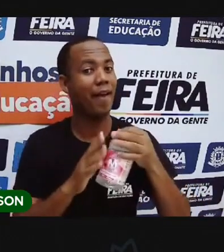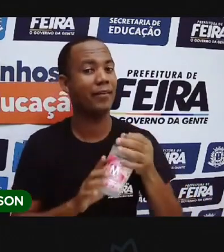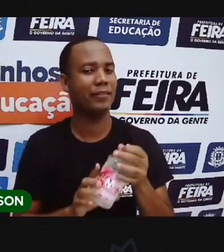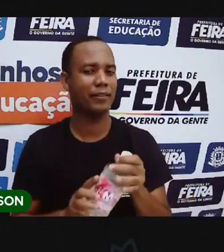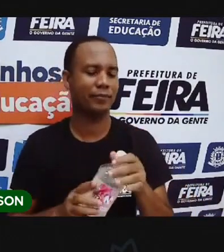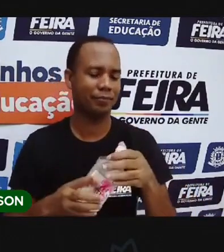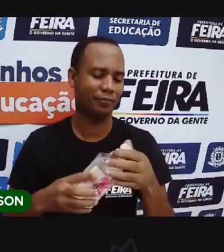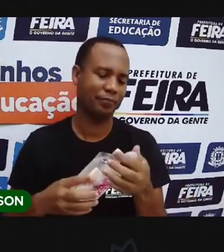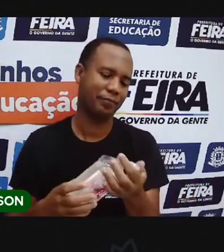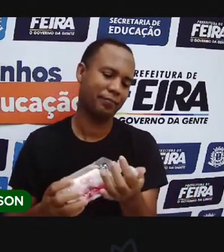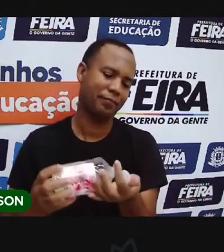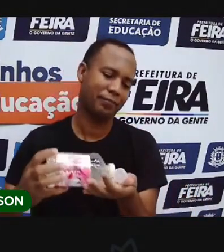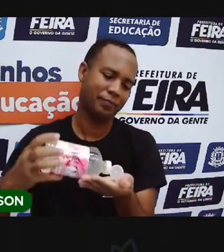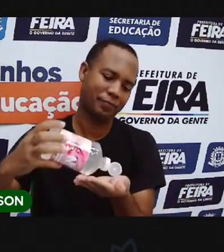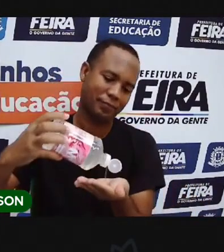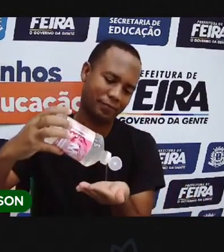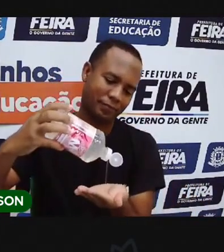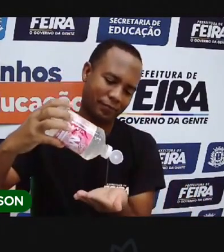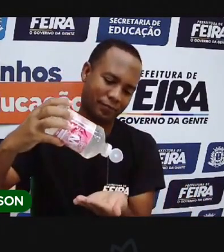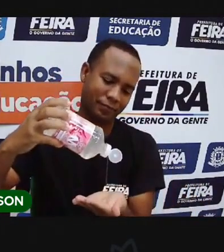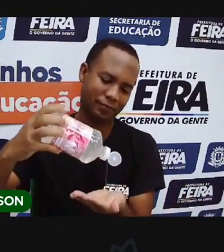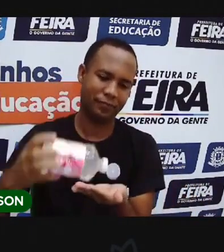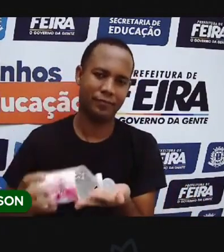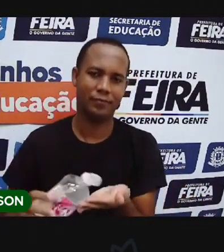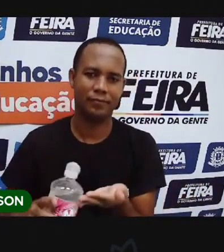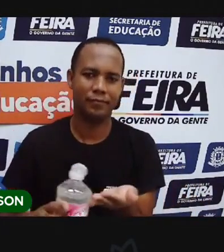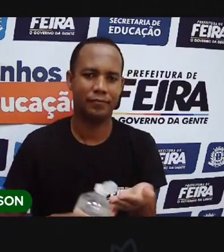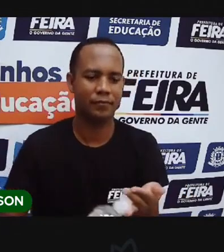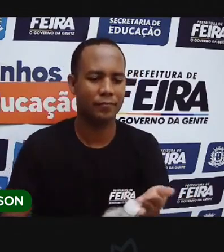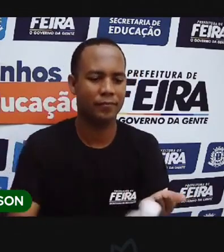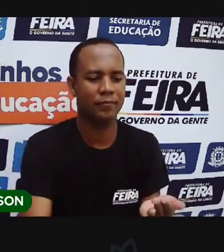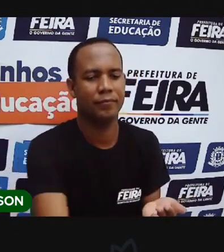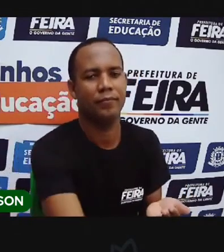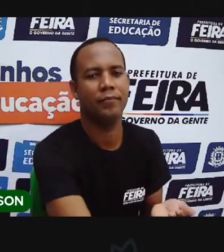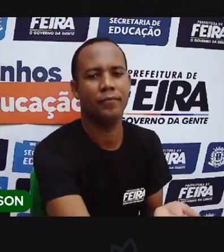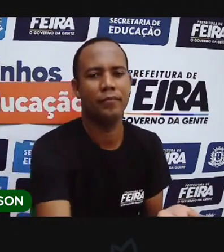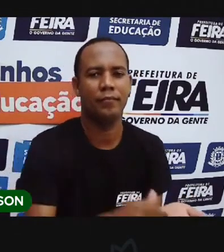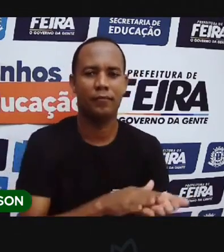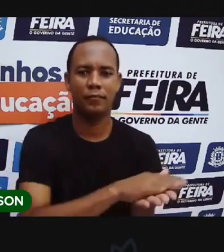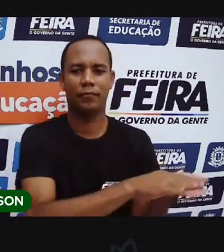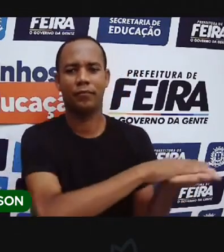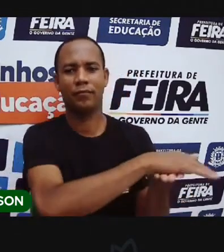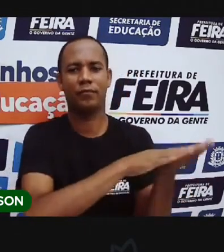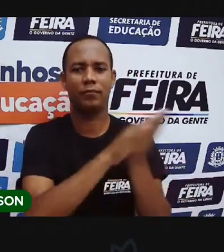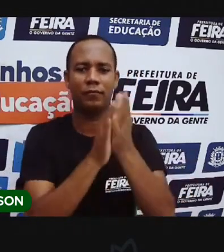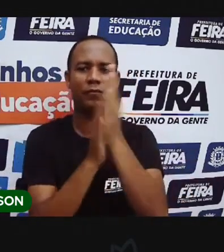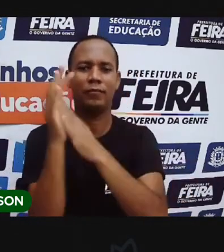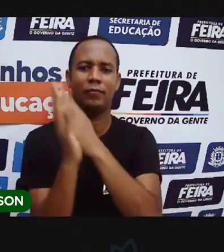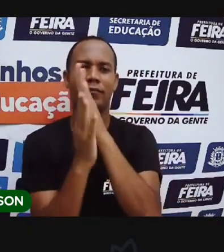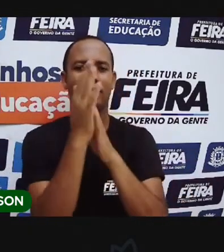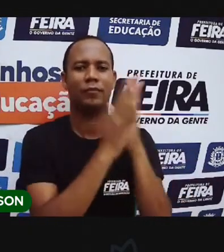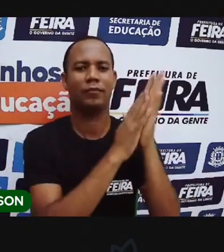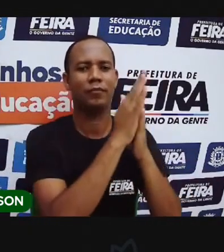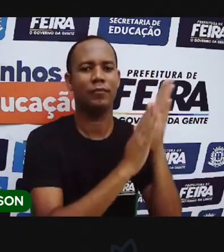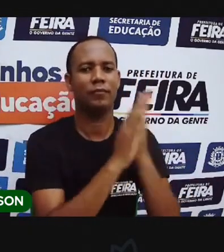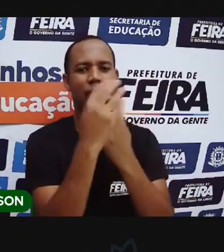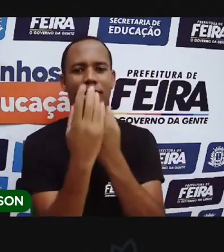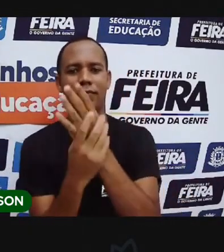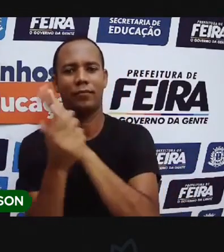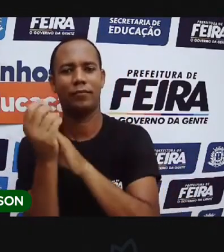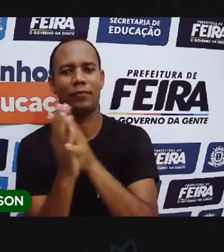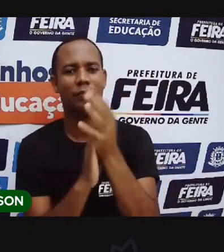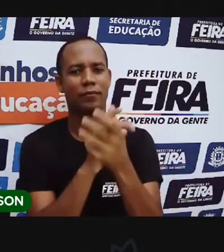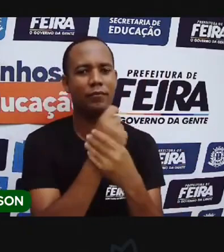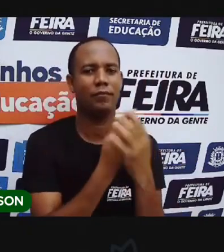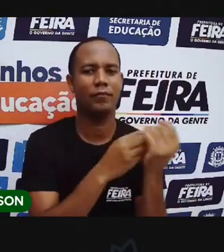em casa. Se cuidem direitinho para que em breve a gente possa, de fato, se abraçar sem afetar.